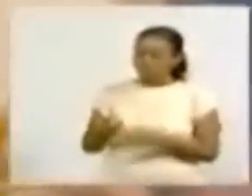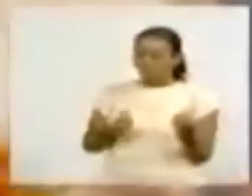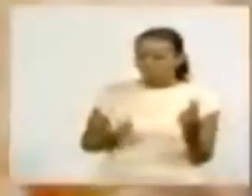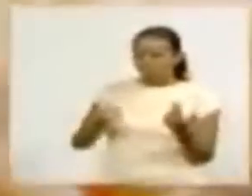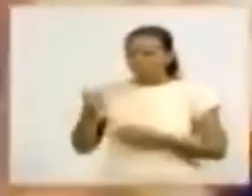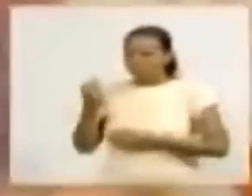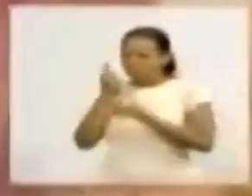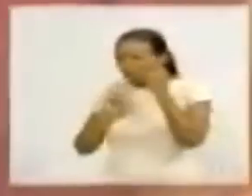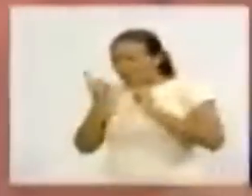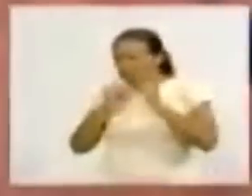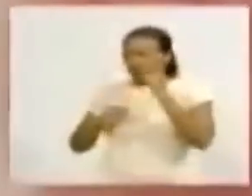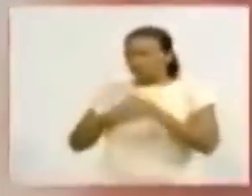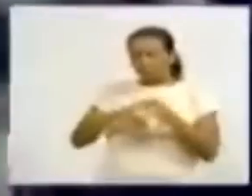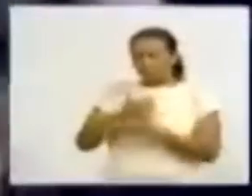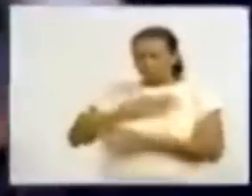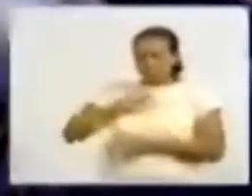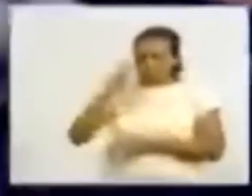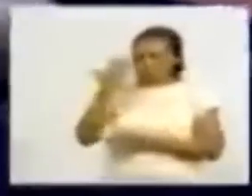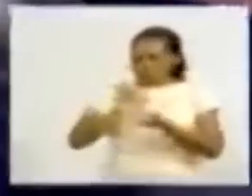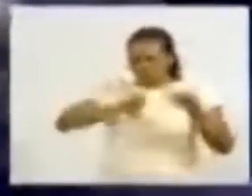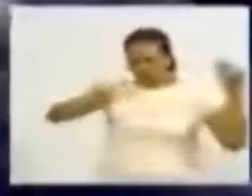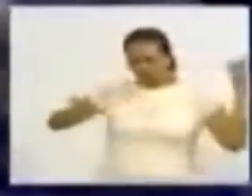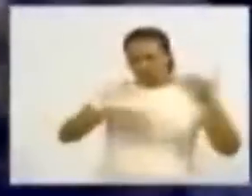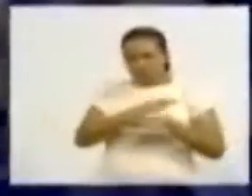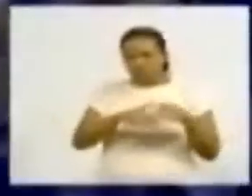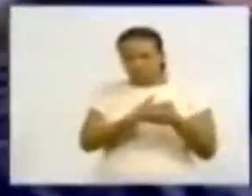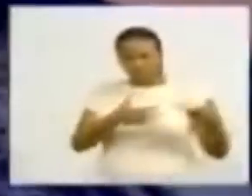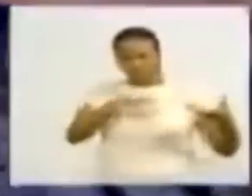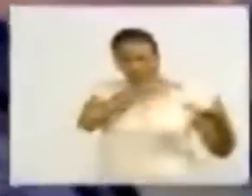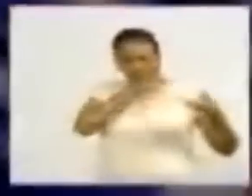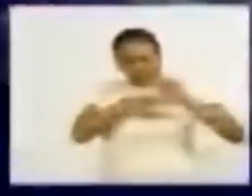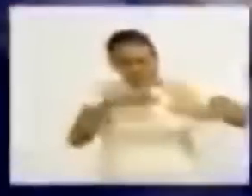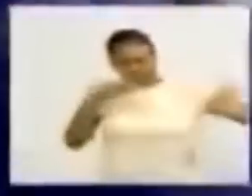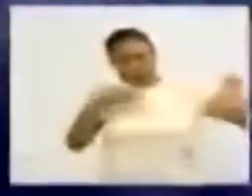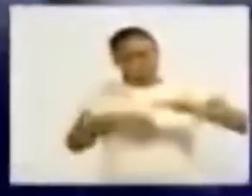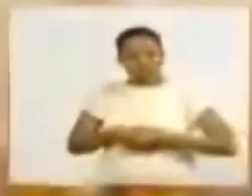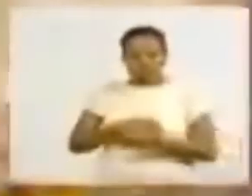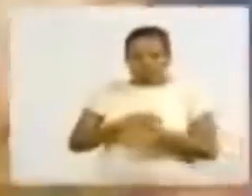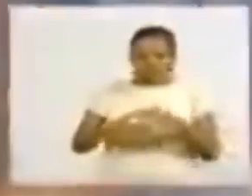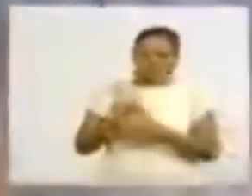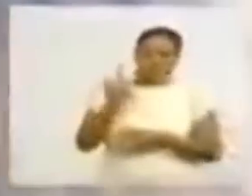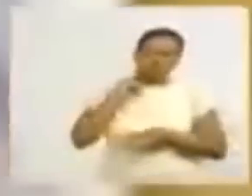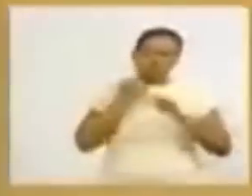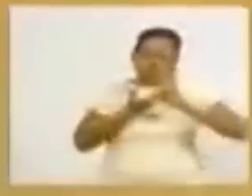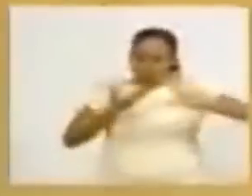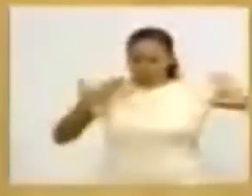pudesse me livrar de todas as minhas traições, de tudo aquilo que em mim era pesado, de tudo aquilo que em mim era